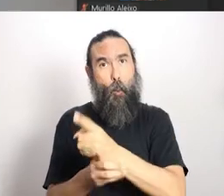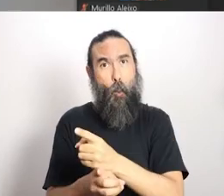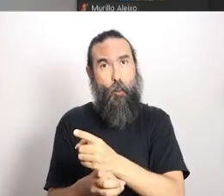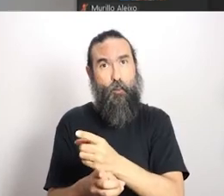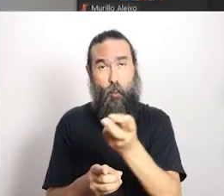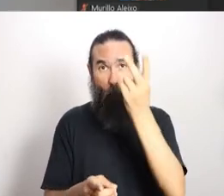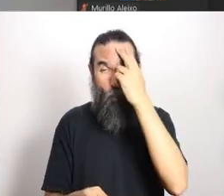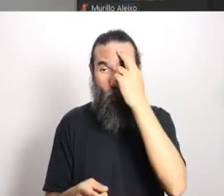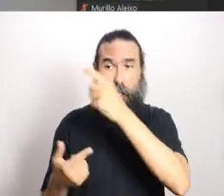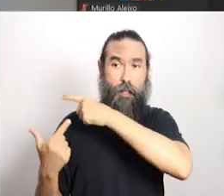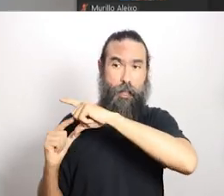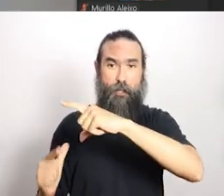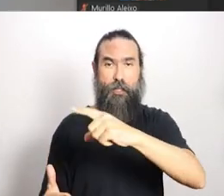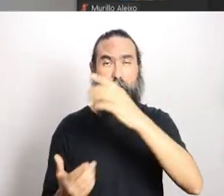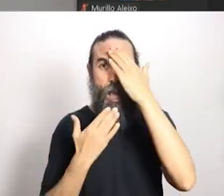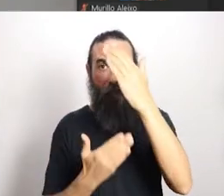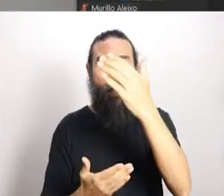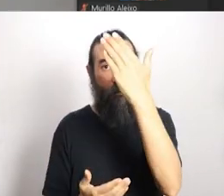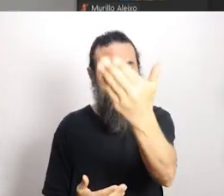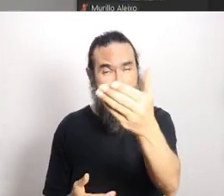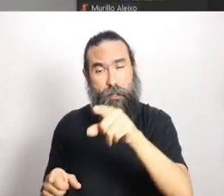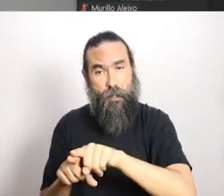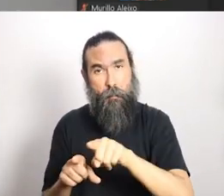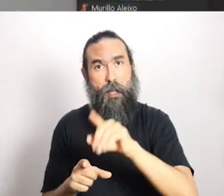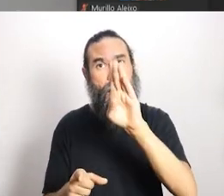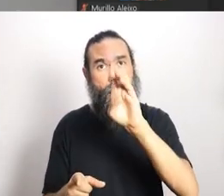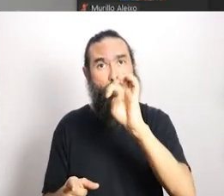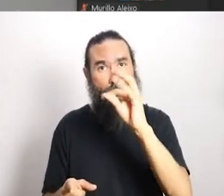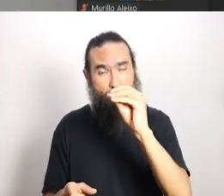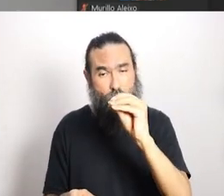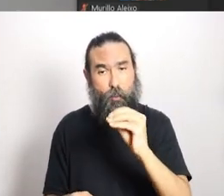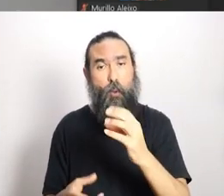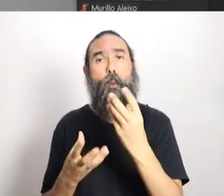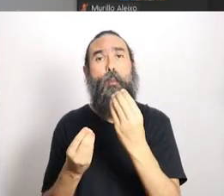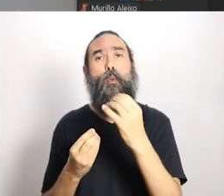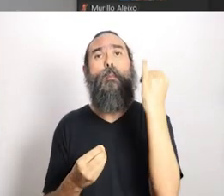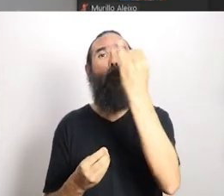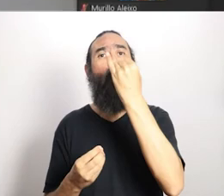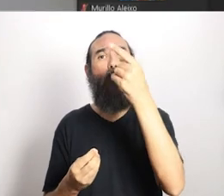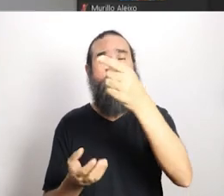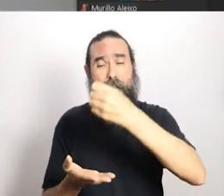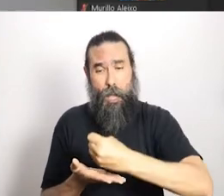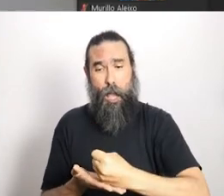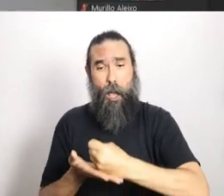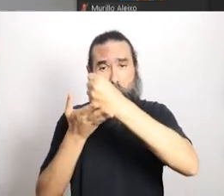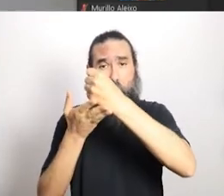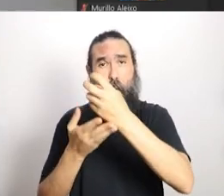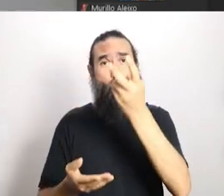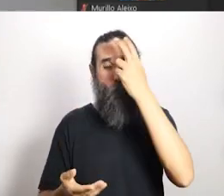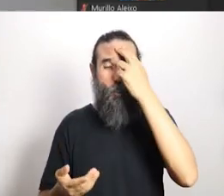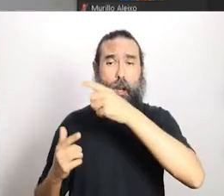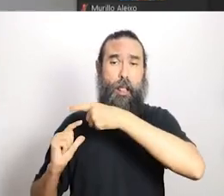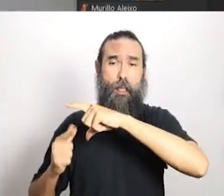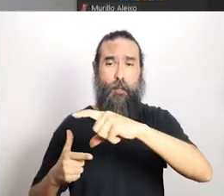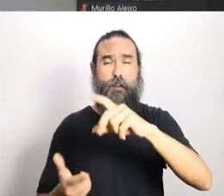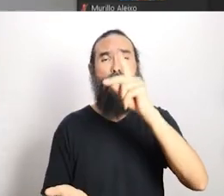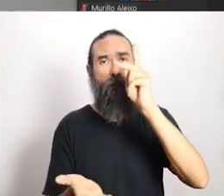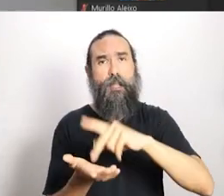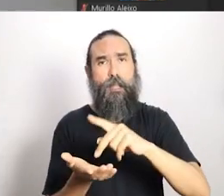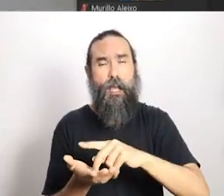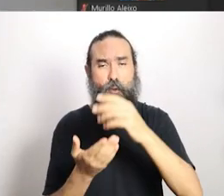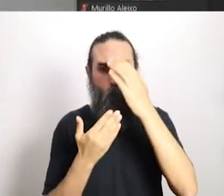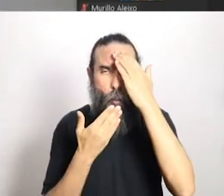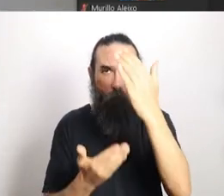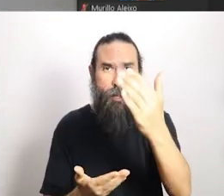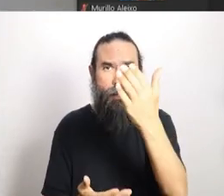agradecer, Beto, você, pelo que você representa no campo da produção, de verdade, eu queria agradecer o que você